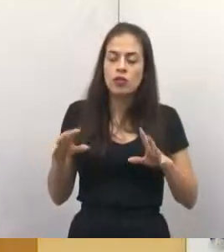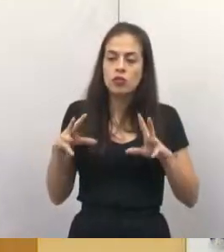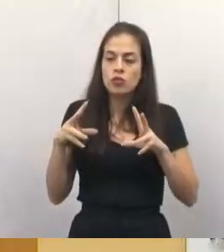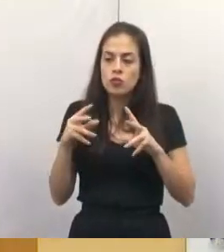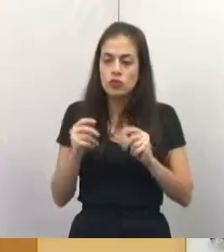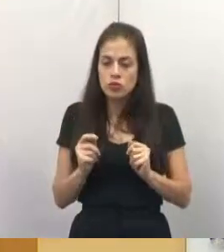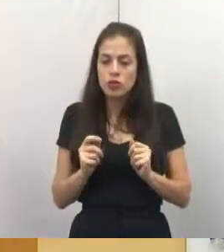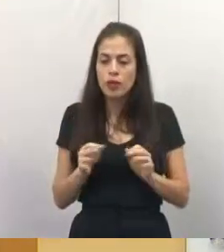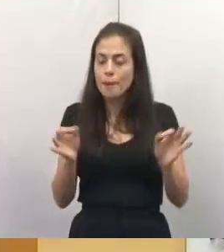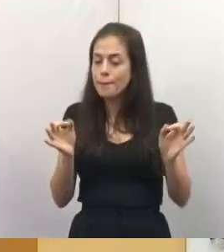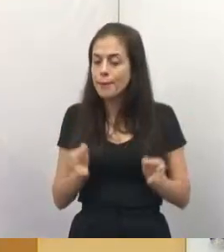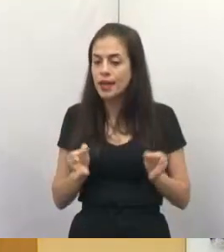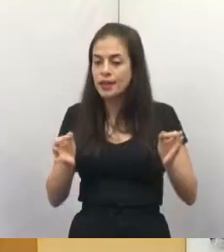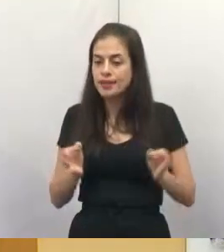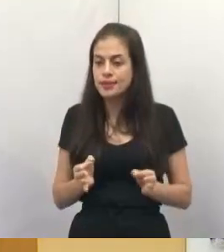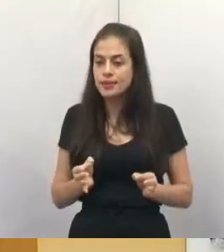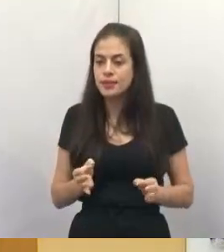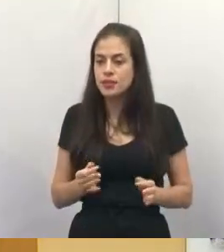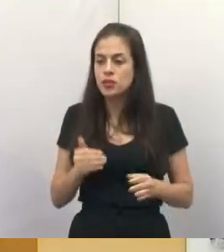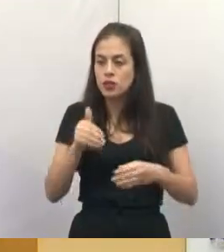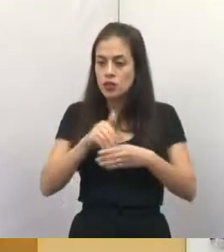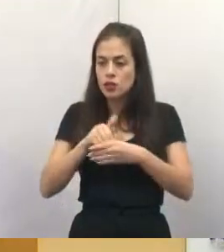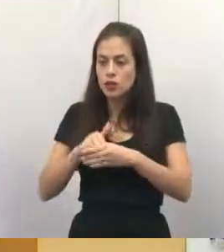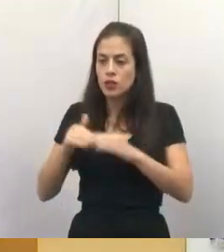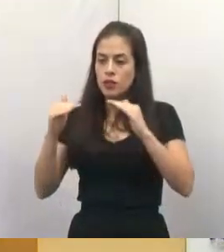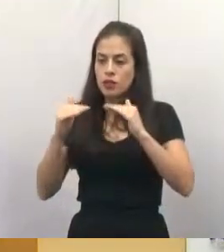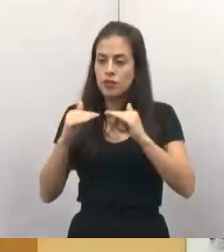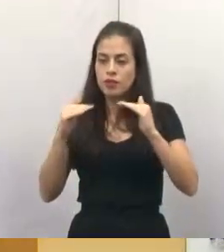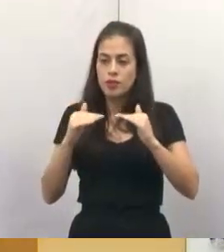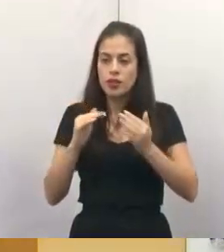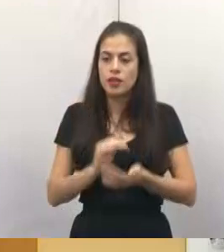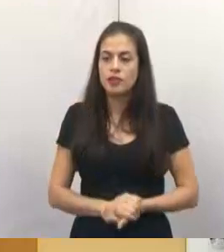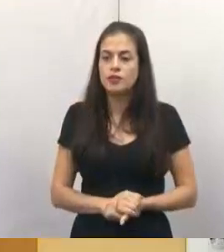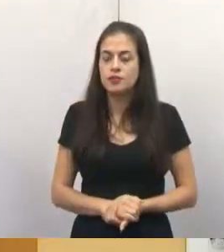está perfeito, Rodrigo. Meu voto vai ser favorável, tá?